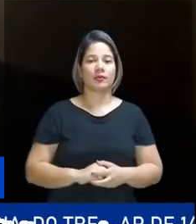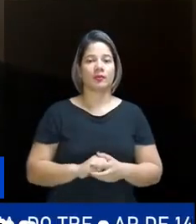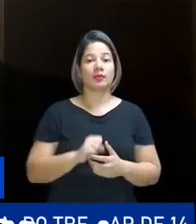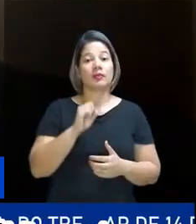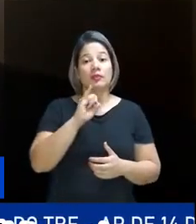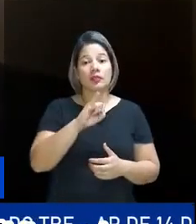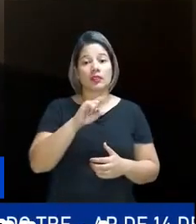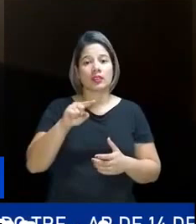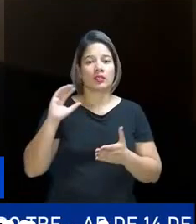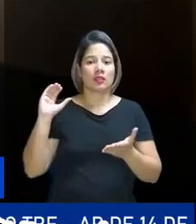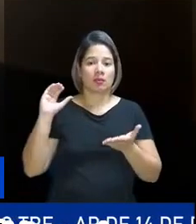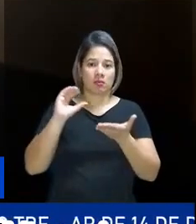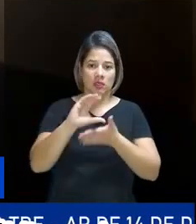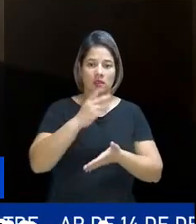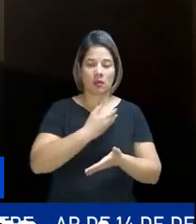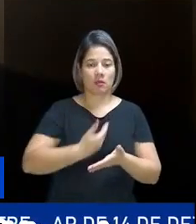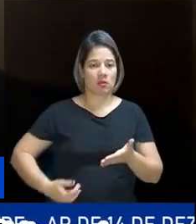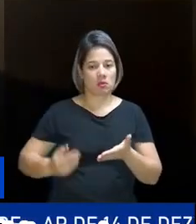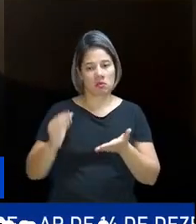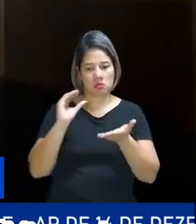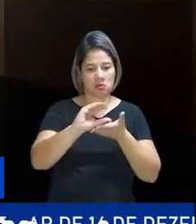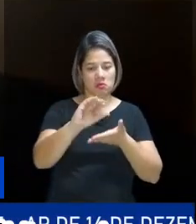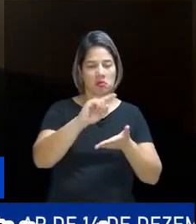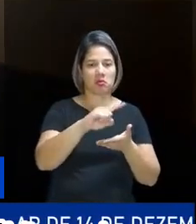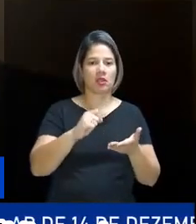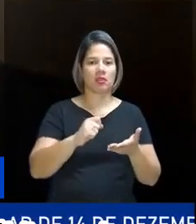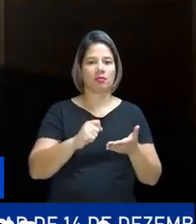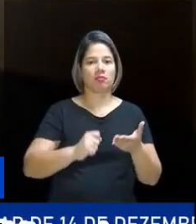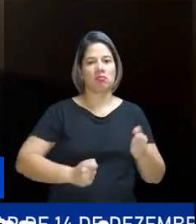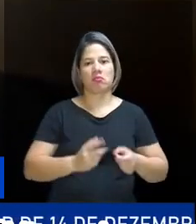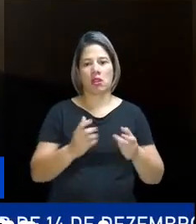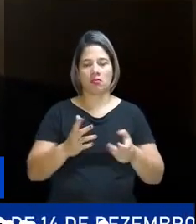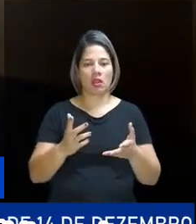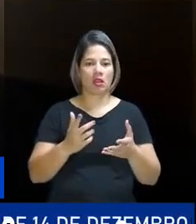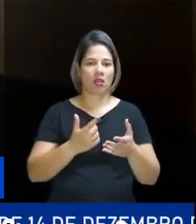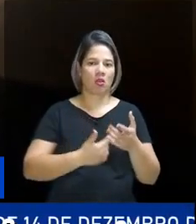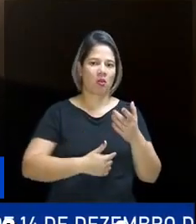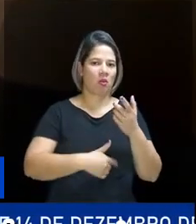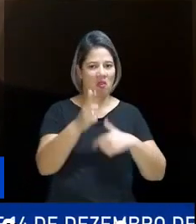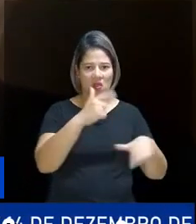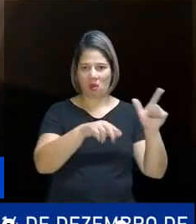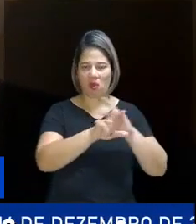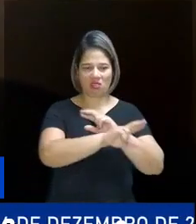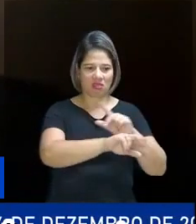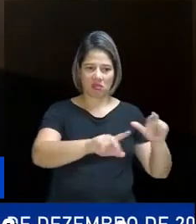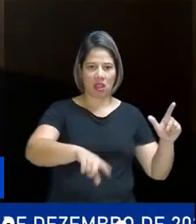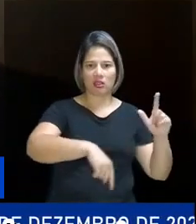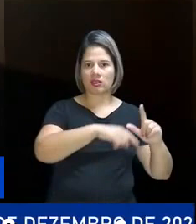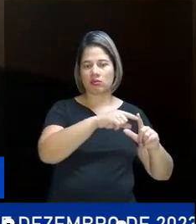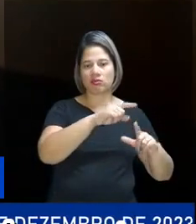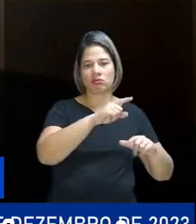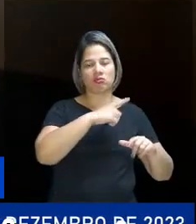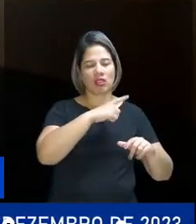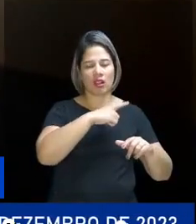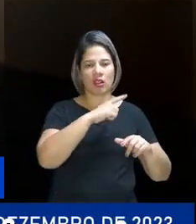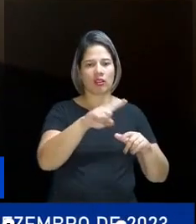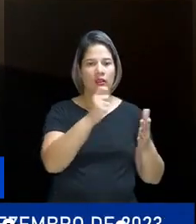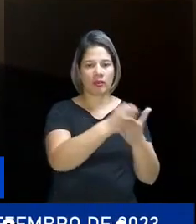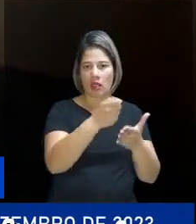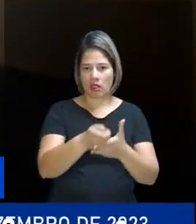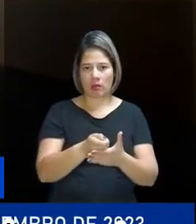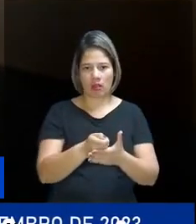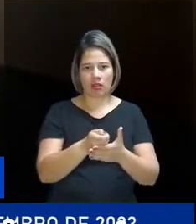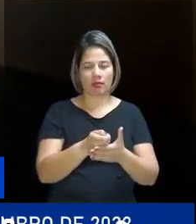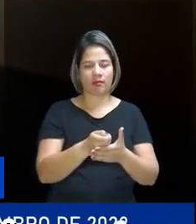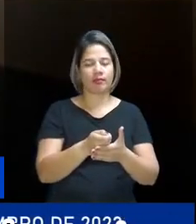no pagamento de despesas e na quitação com recursos públicos de encargos decorrentes de inadimplência de